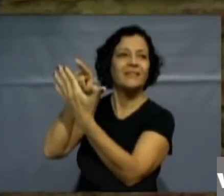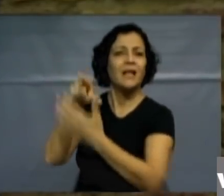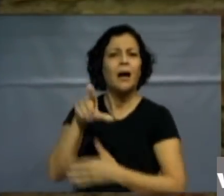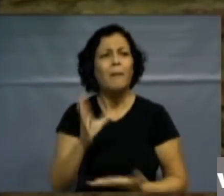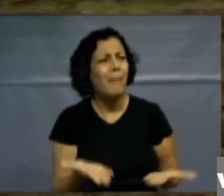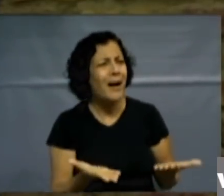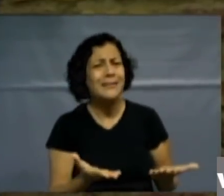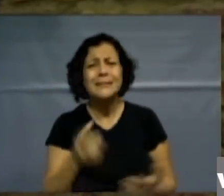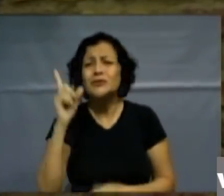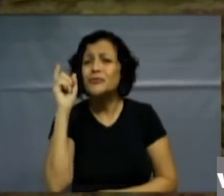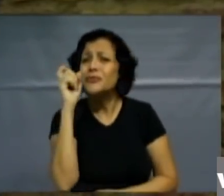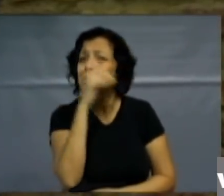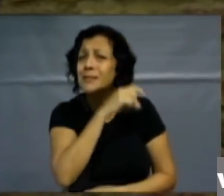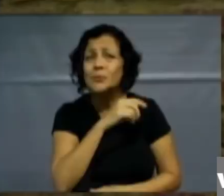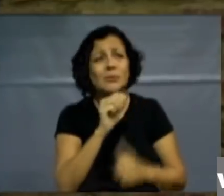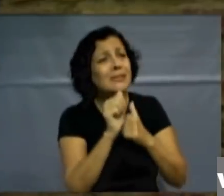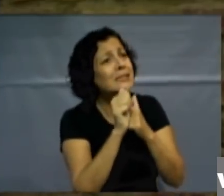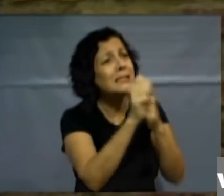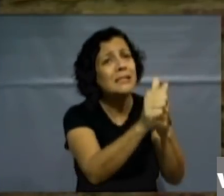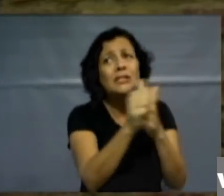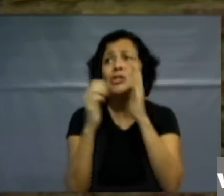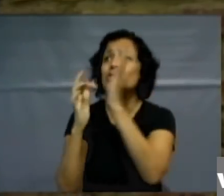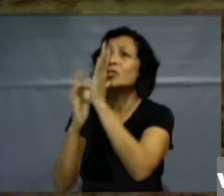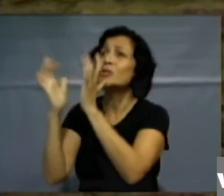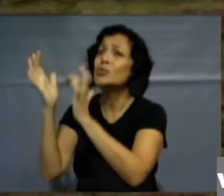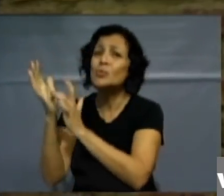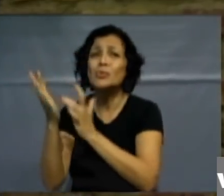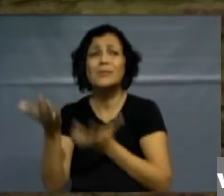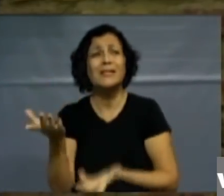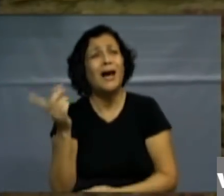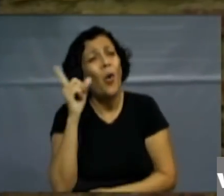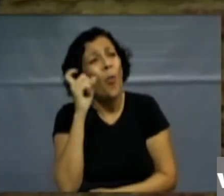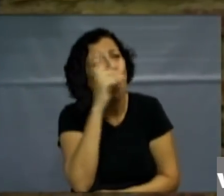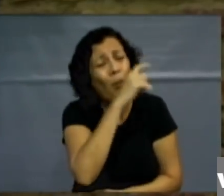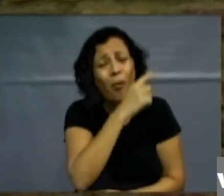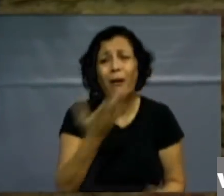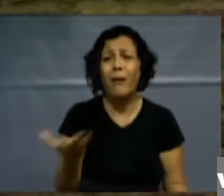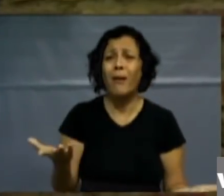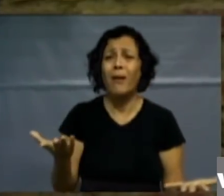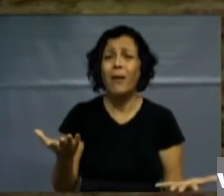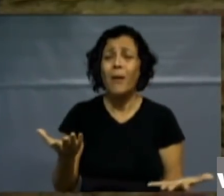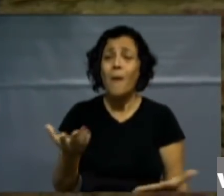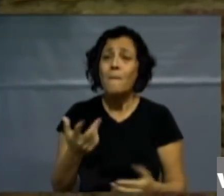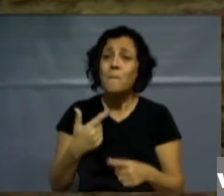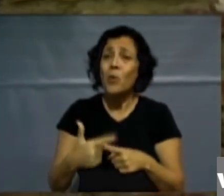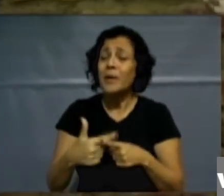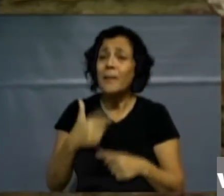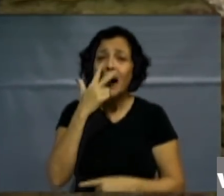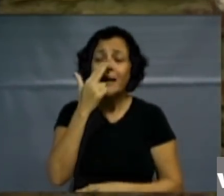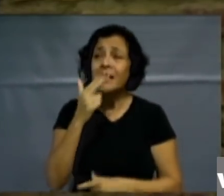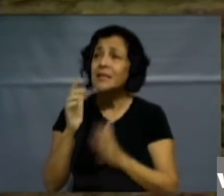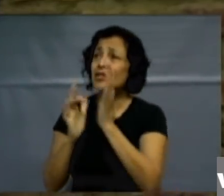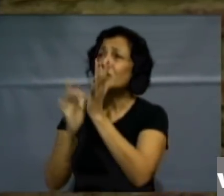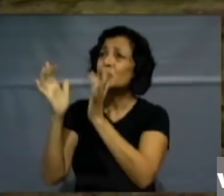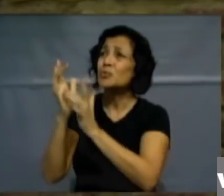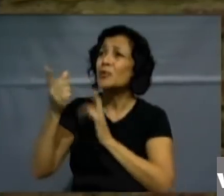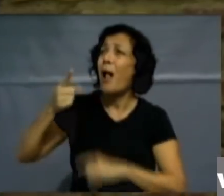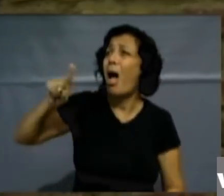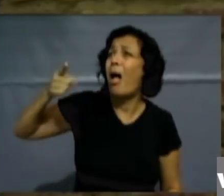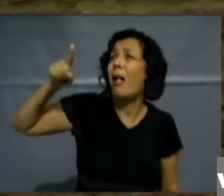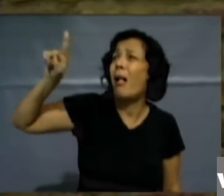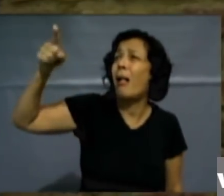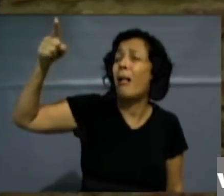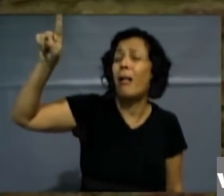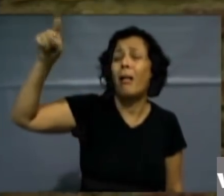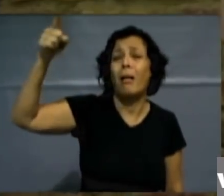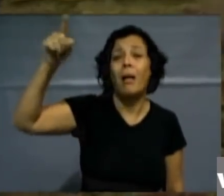tão difícil seguir Jesus. É tão complicado, porque Jesus parece algo tão distante. Ora, tem até